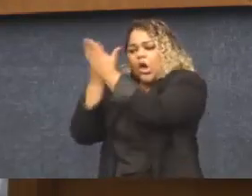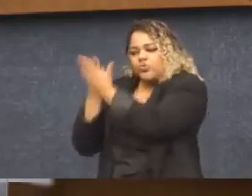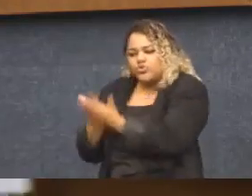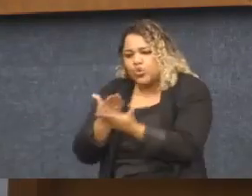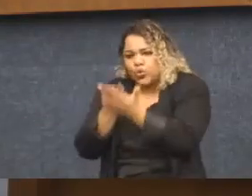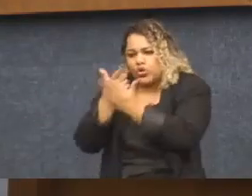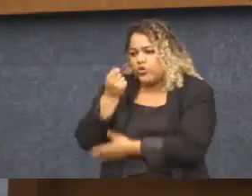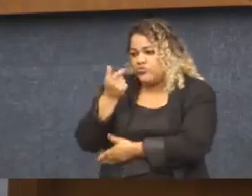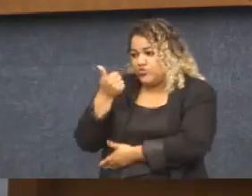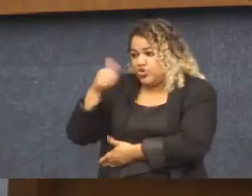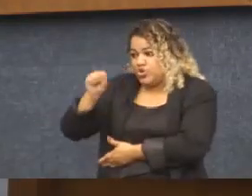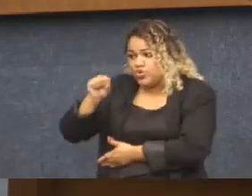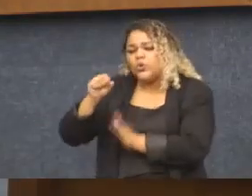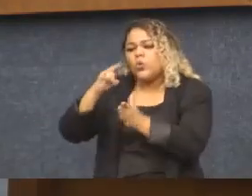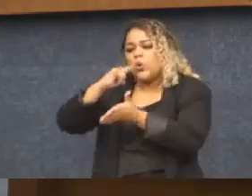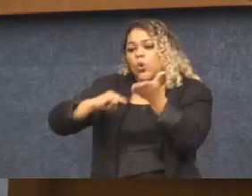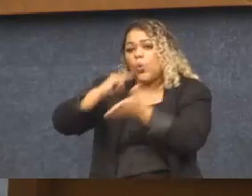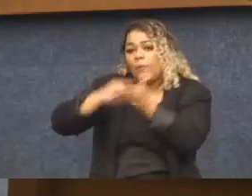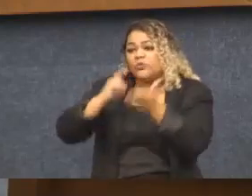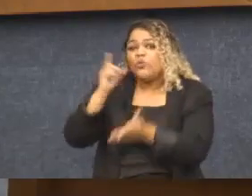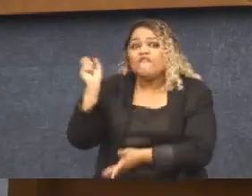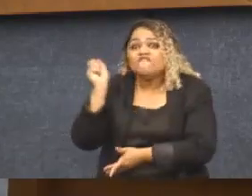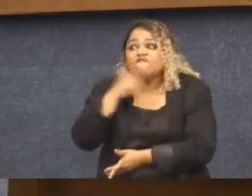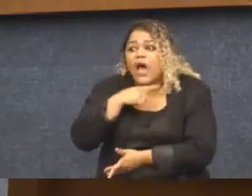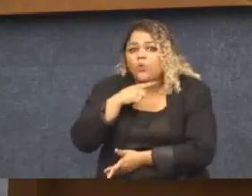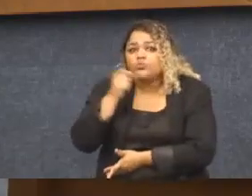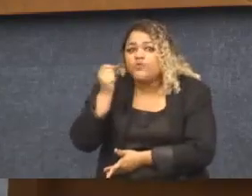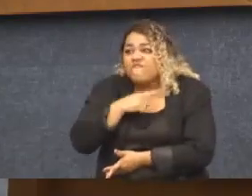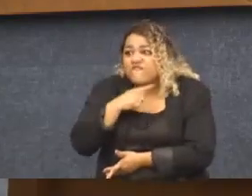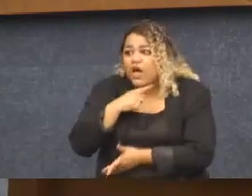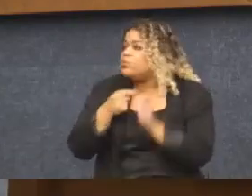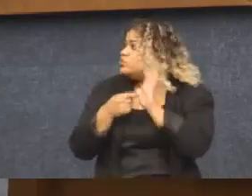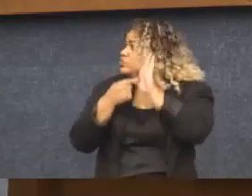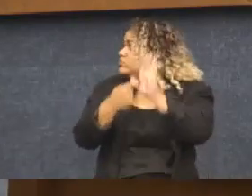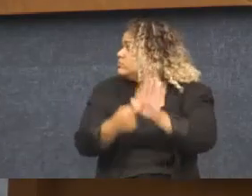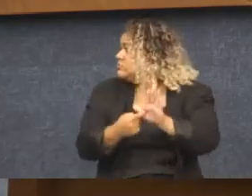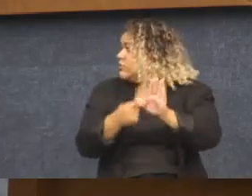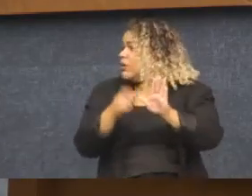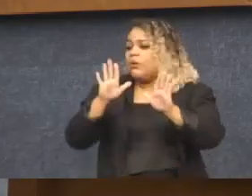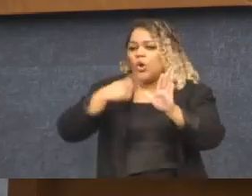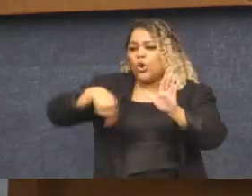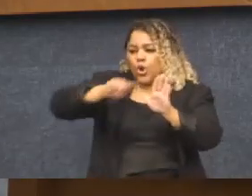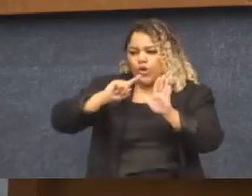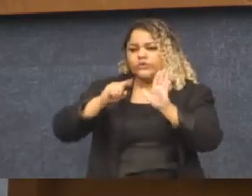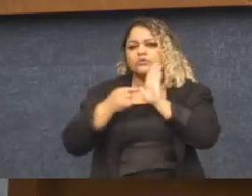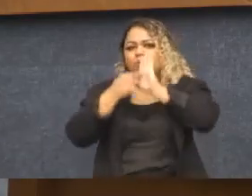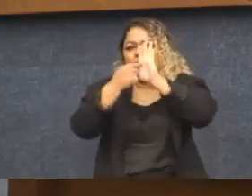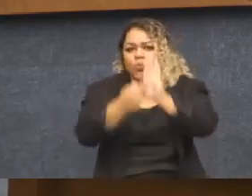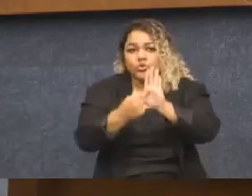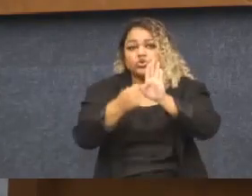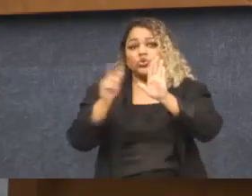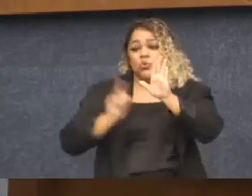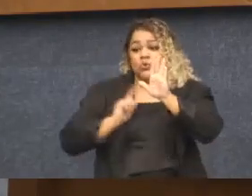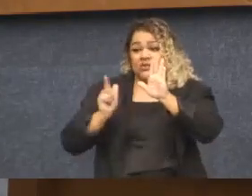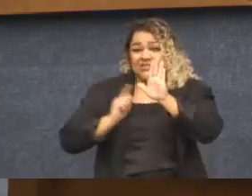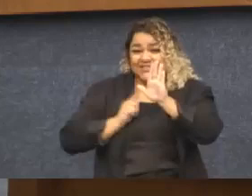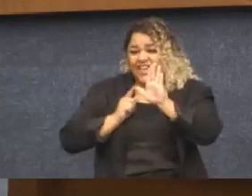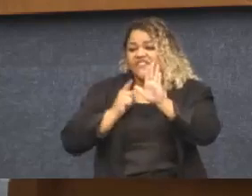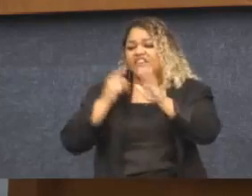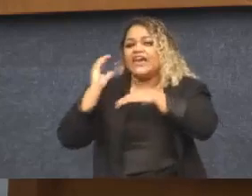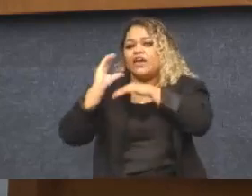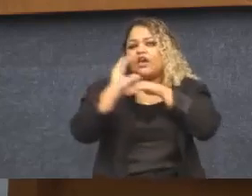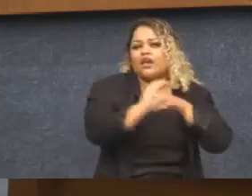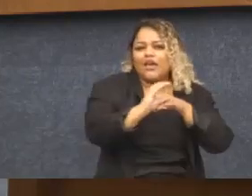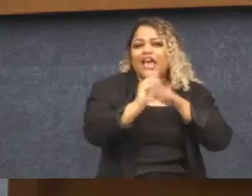série de documentos fraudulentos. Nós mostramos que o adiantamento de Vale Transporte foi feito de forma